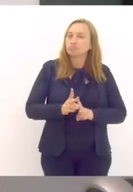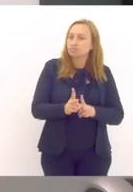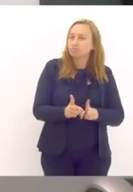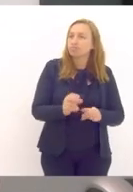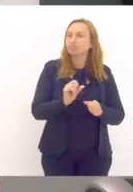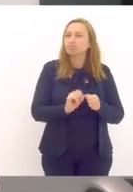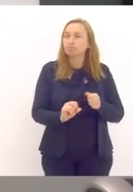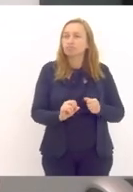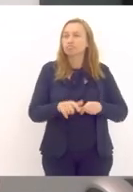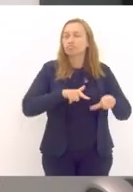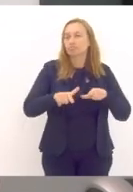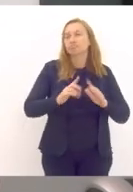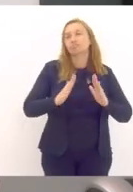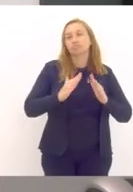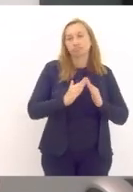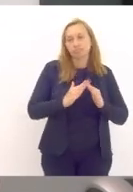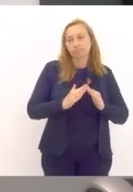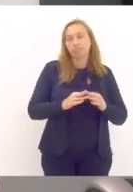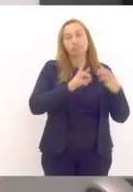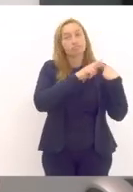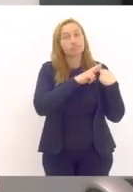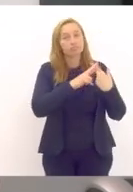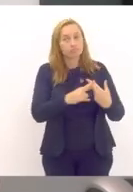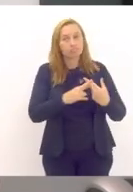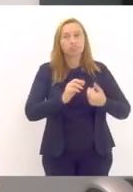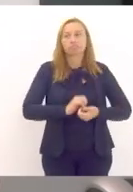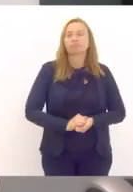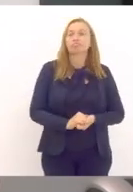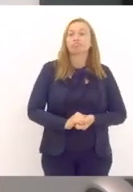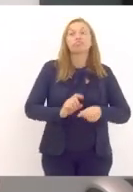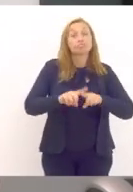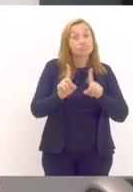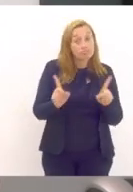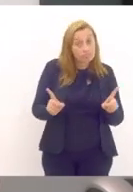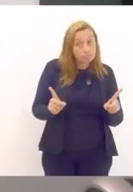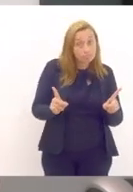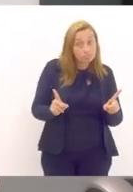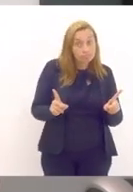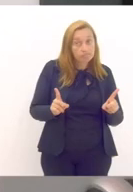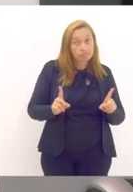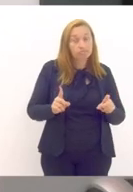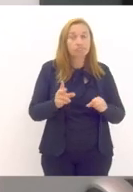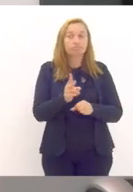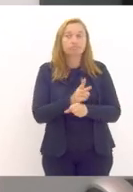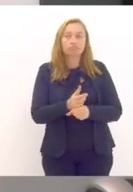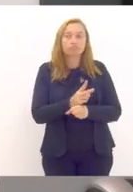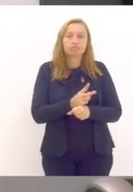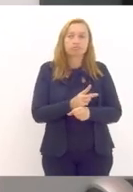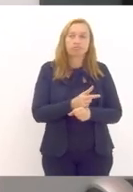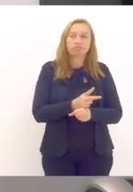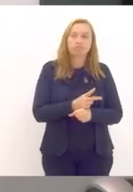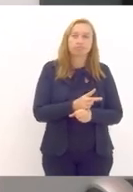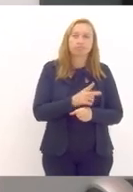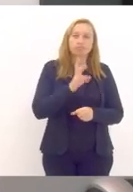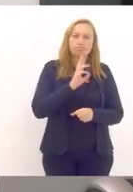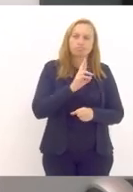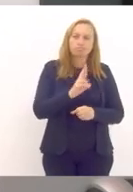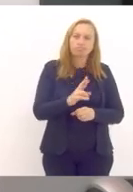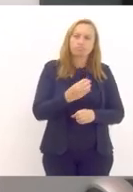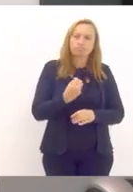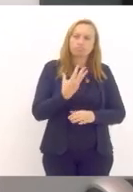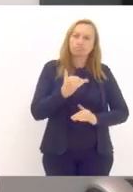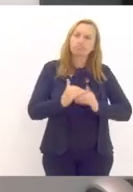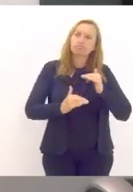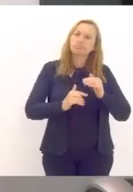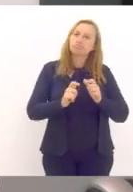fazendo o dever de casa com responsabilidade, mas, ao mesmo tempo, buscar alternativas para o crescimento e